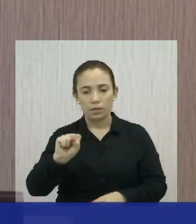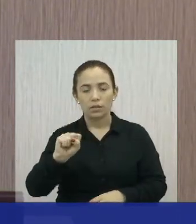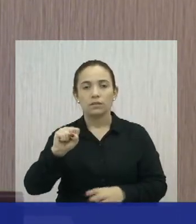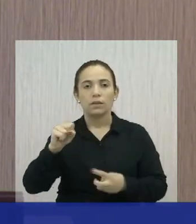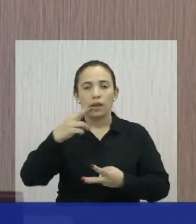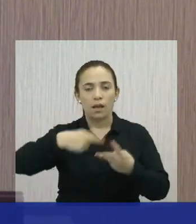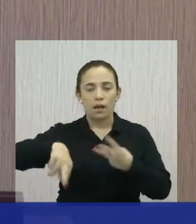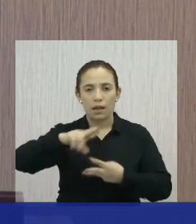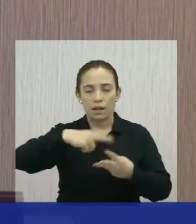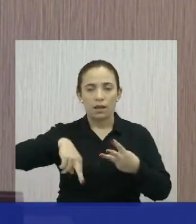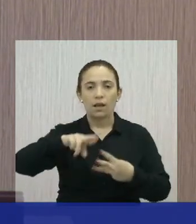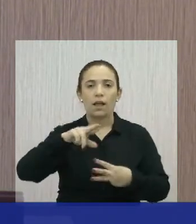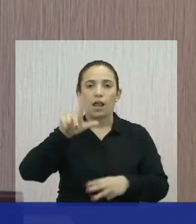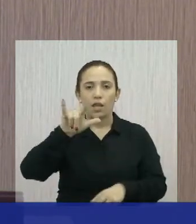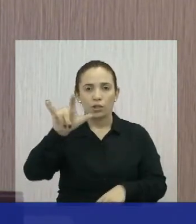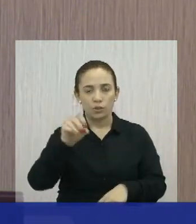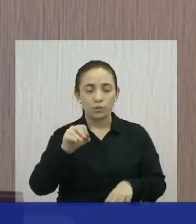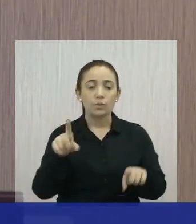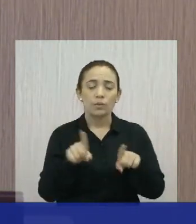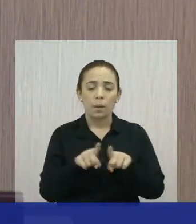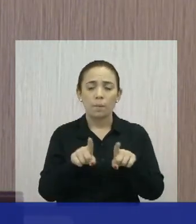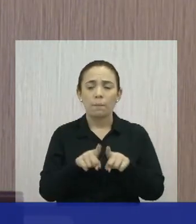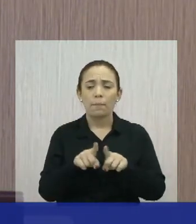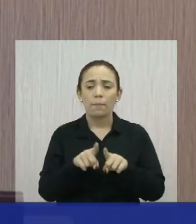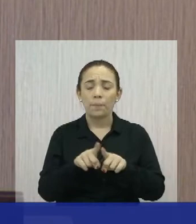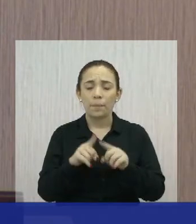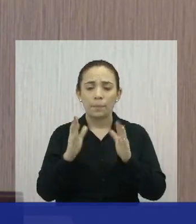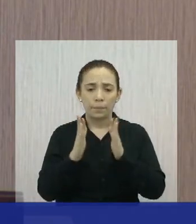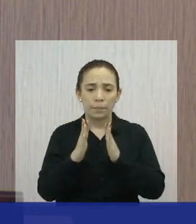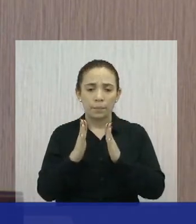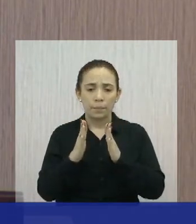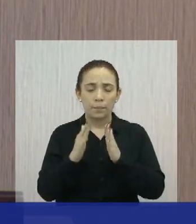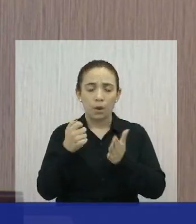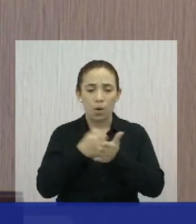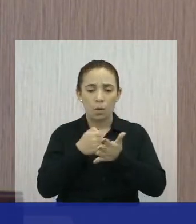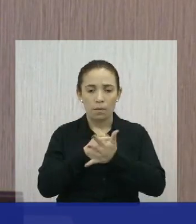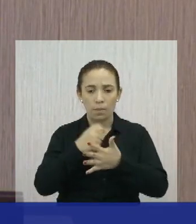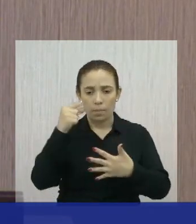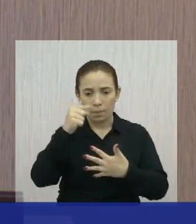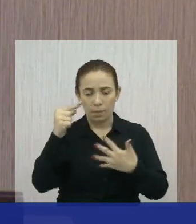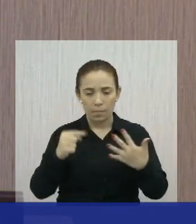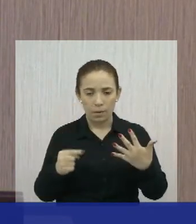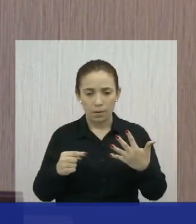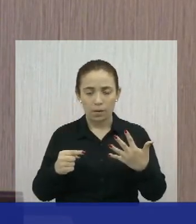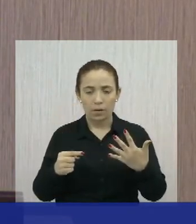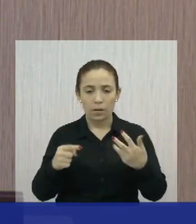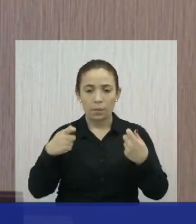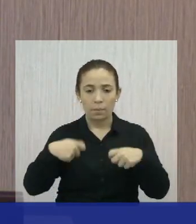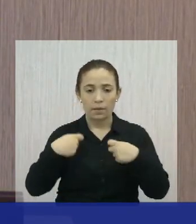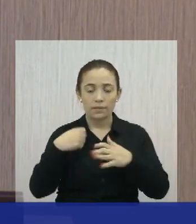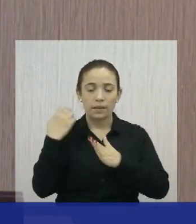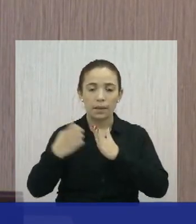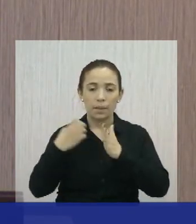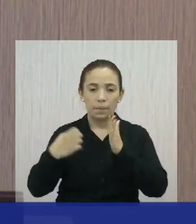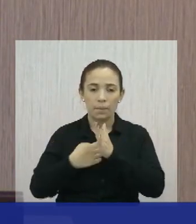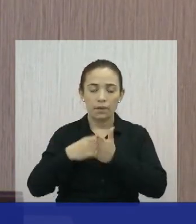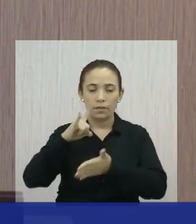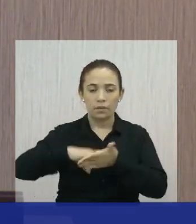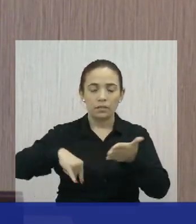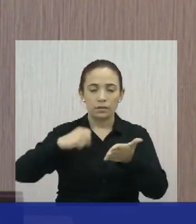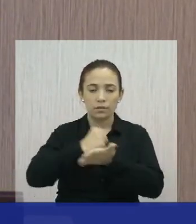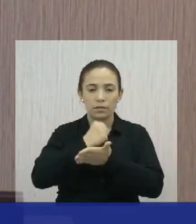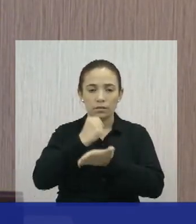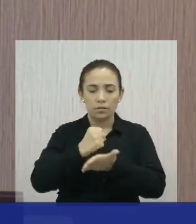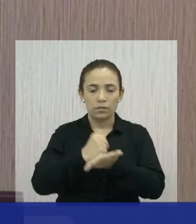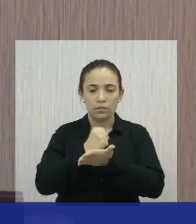lixo. Algumas dessas solicitações nos exigem que sejam com empresas regulamentadas e